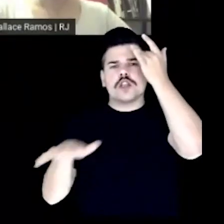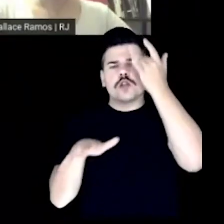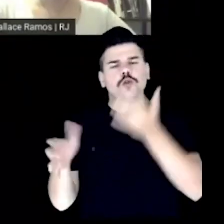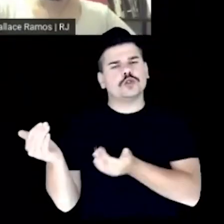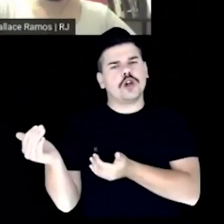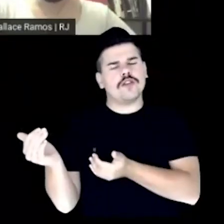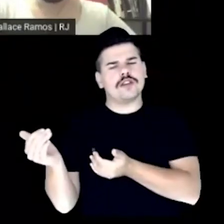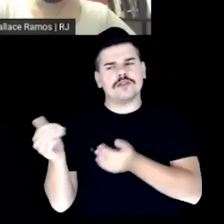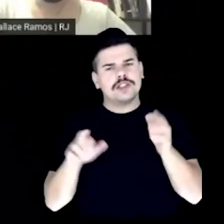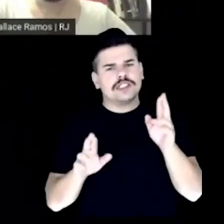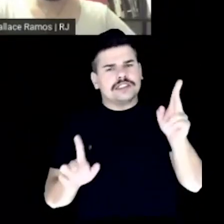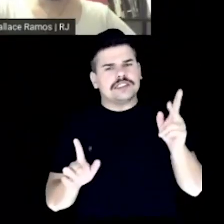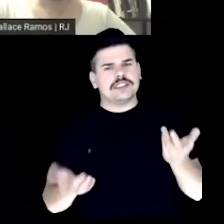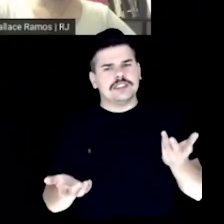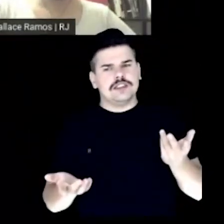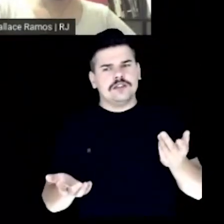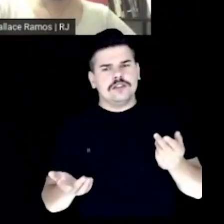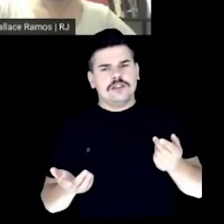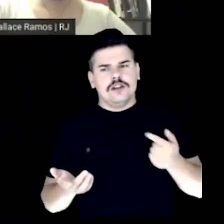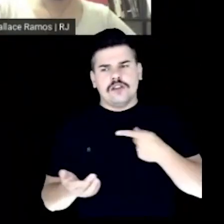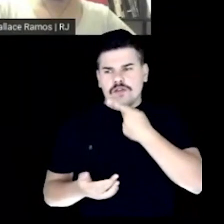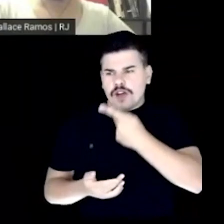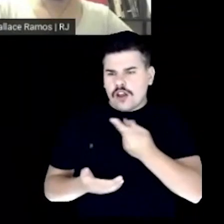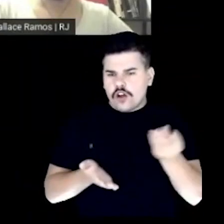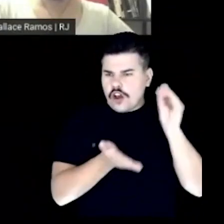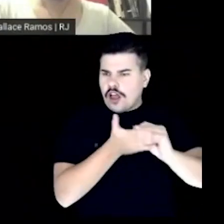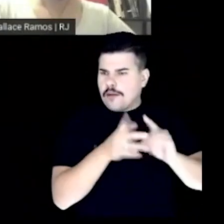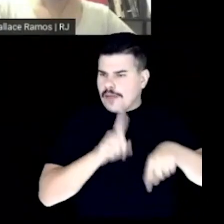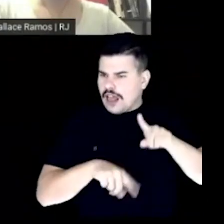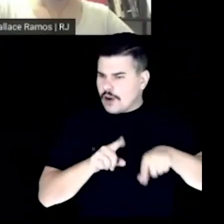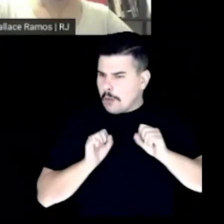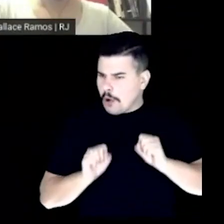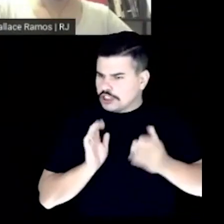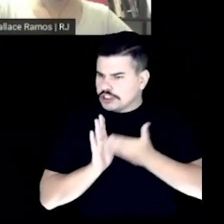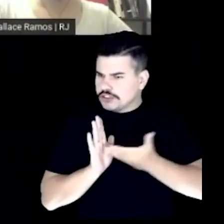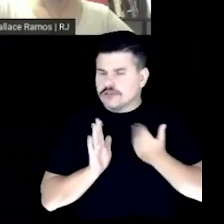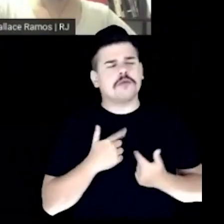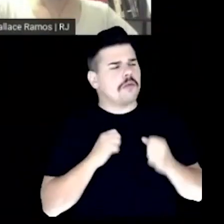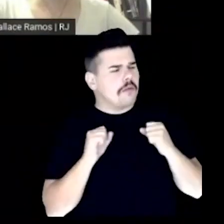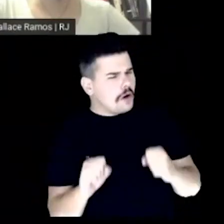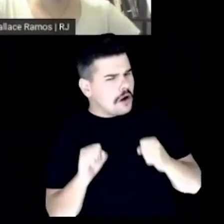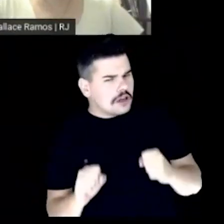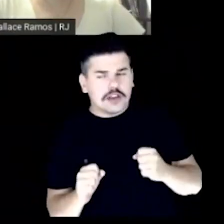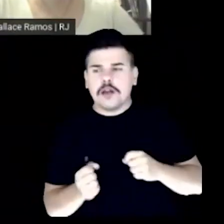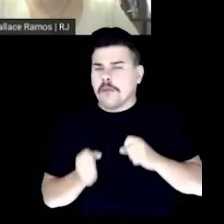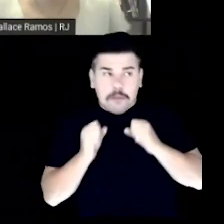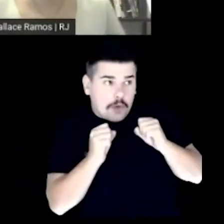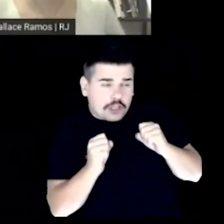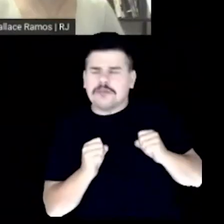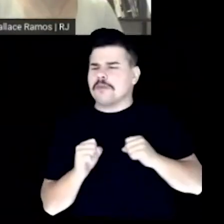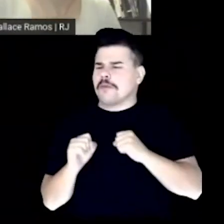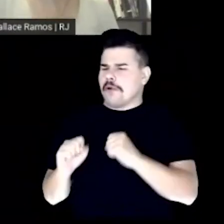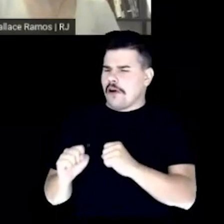aspas, já era um negócio estranho para eles. Eles já ficavam, ah, mas pode palavrão em livro? Eu, pode, pode. Ah, mas pode, assim,